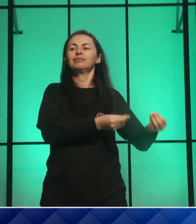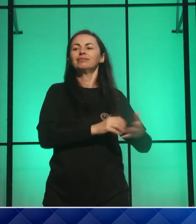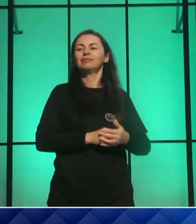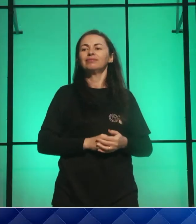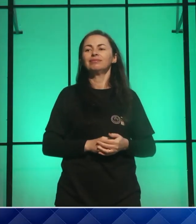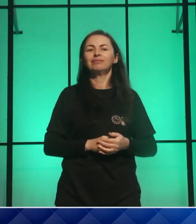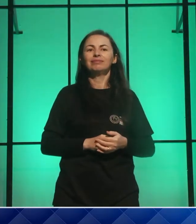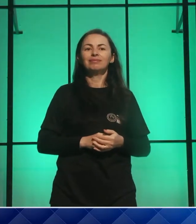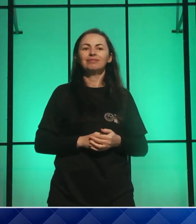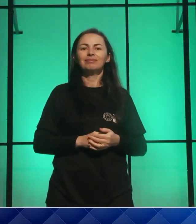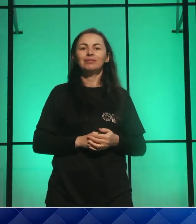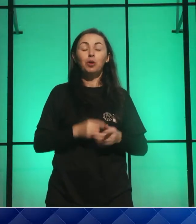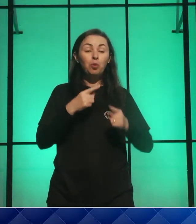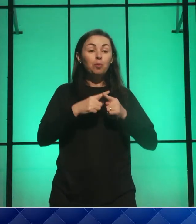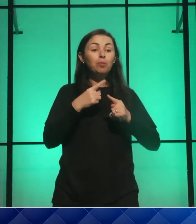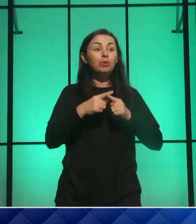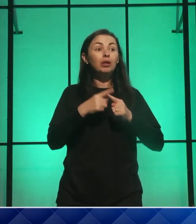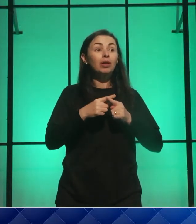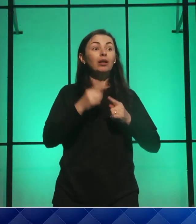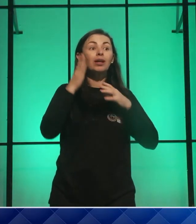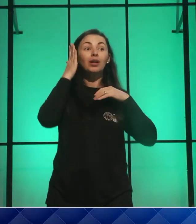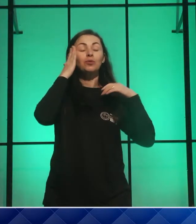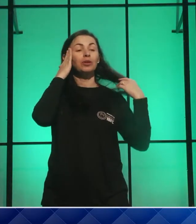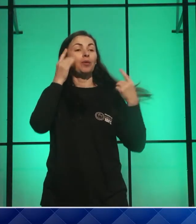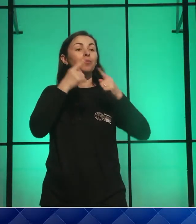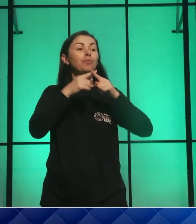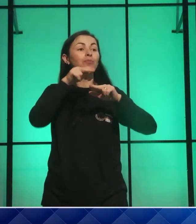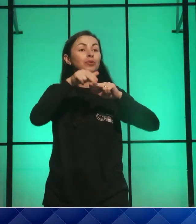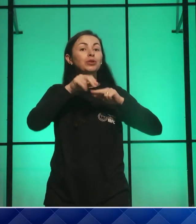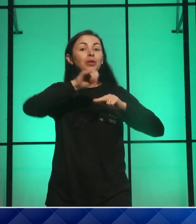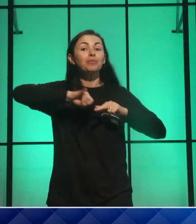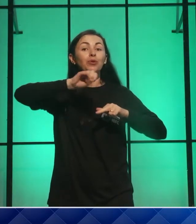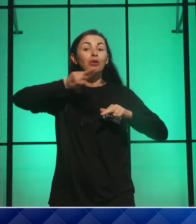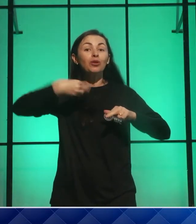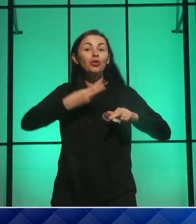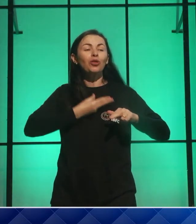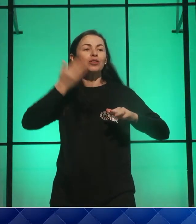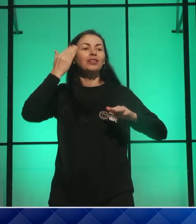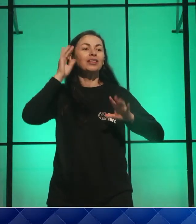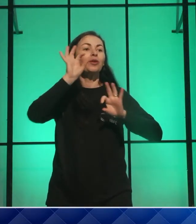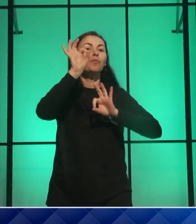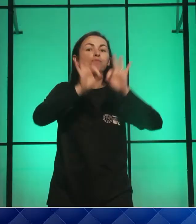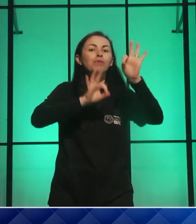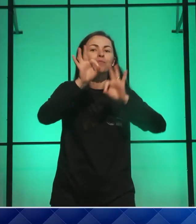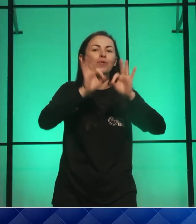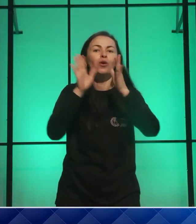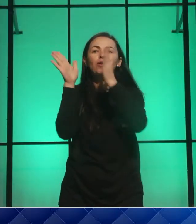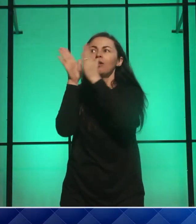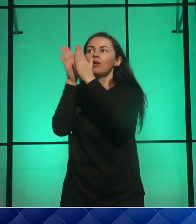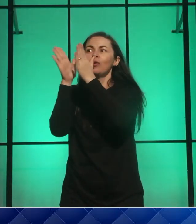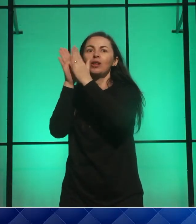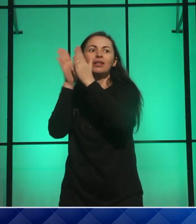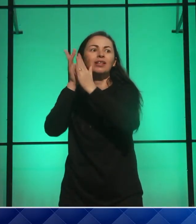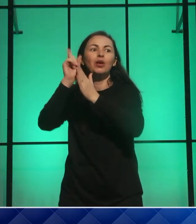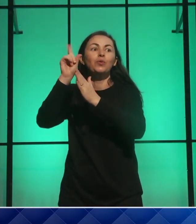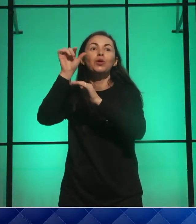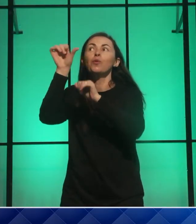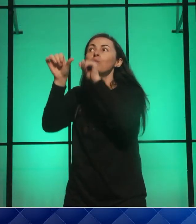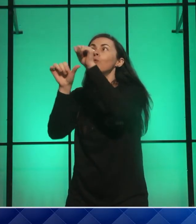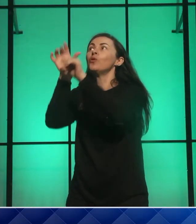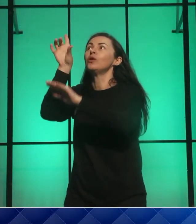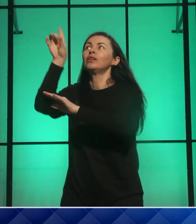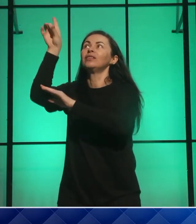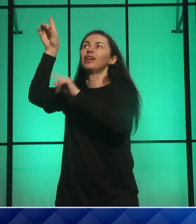faço. Por quê? Porque eu quero que você entenda que o propósito da oração não é mudar a